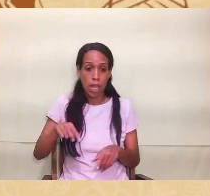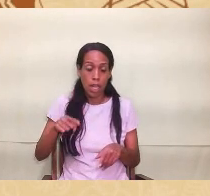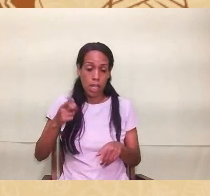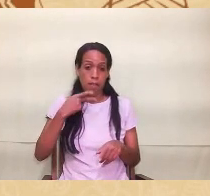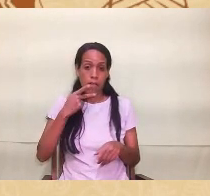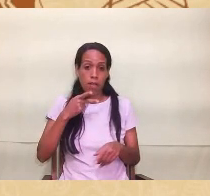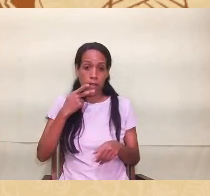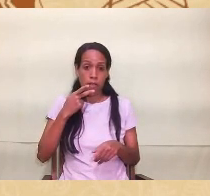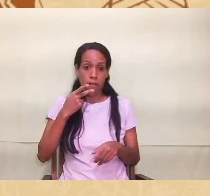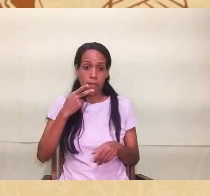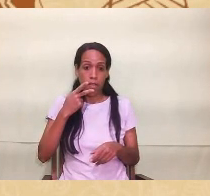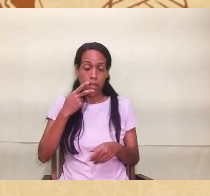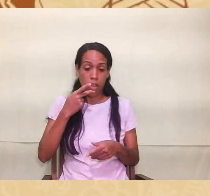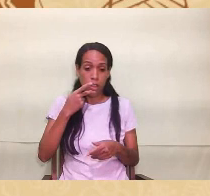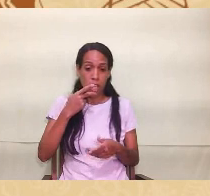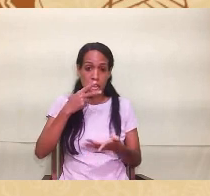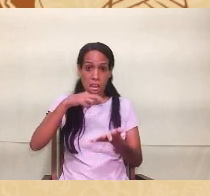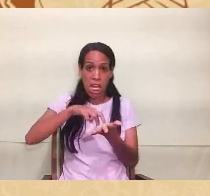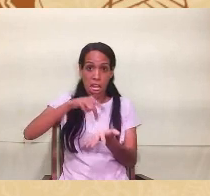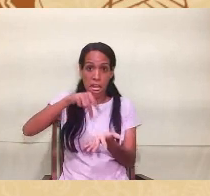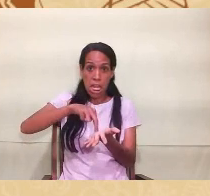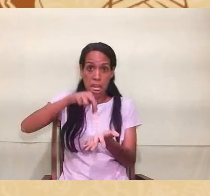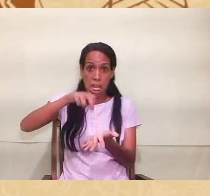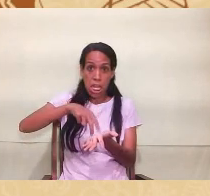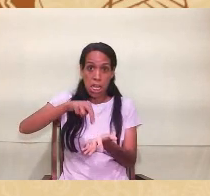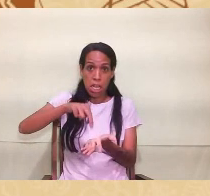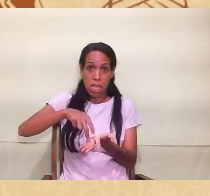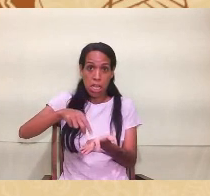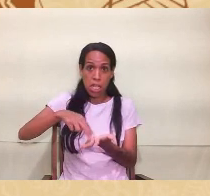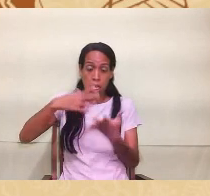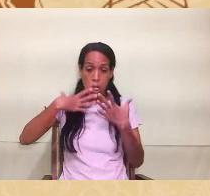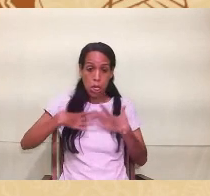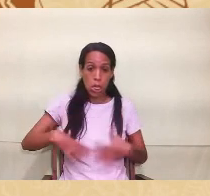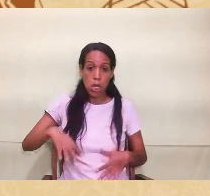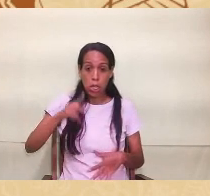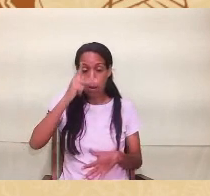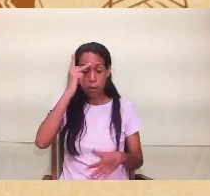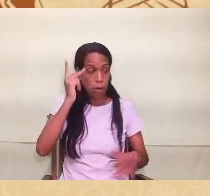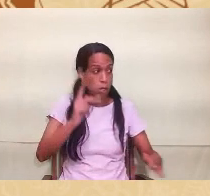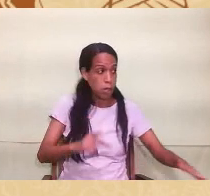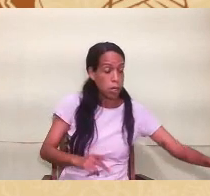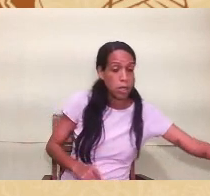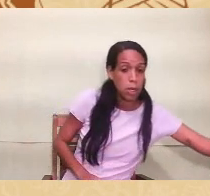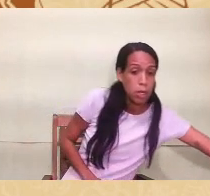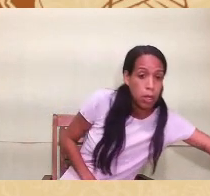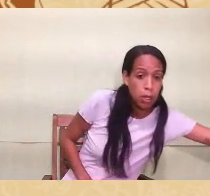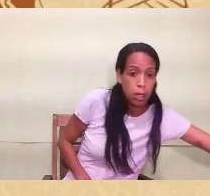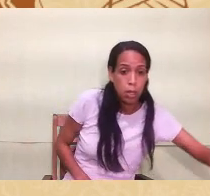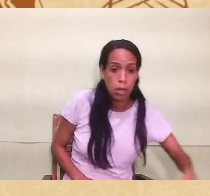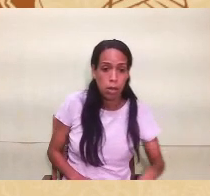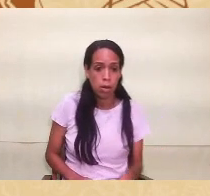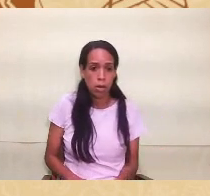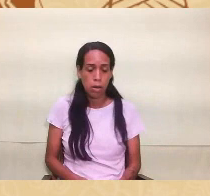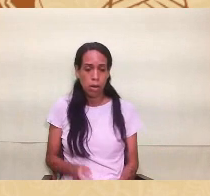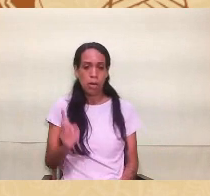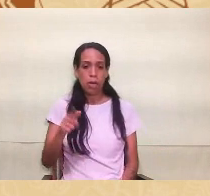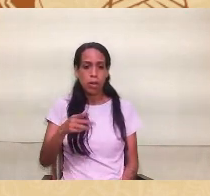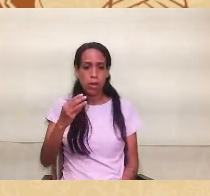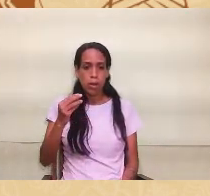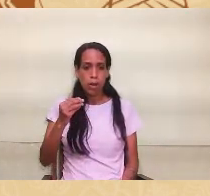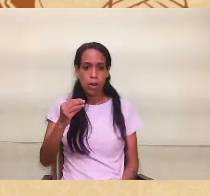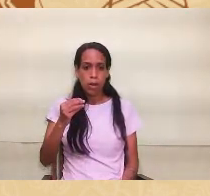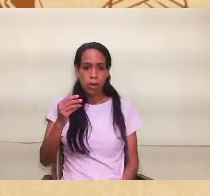na marcha aí desses fora Bolsonaro, como não indígena, eu fico até um pouco meio frustrado, porque é uma coisa muito lenta. É